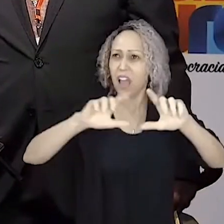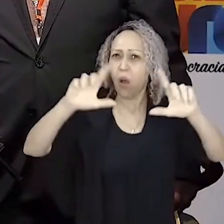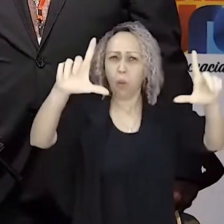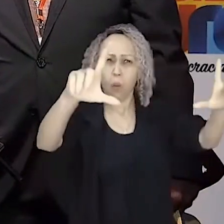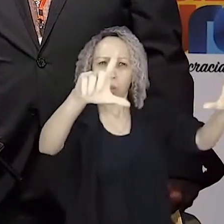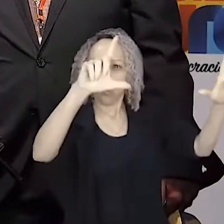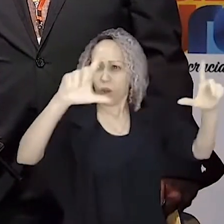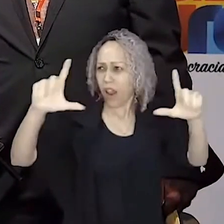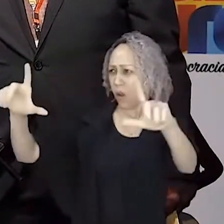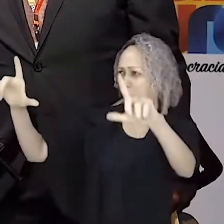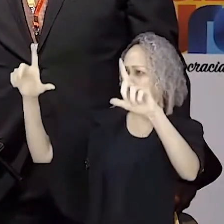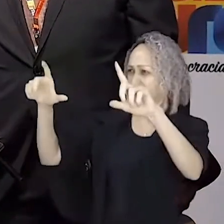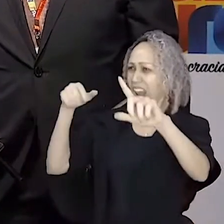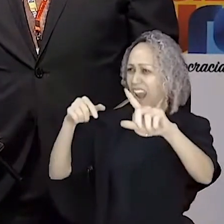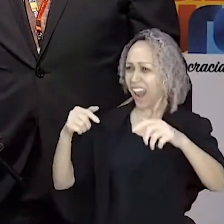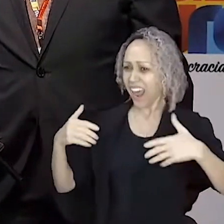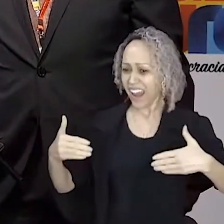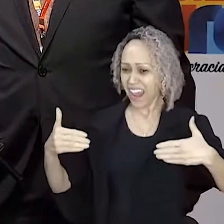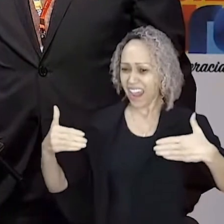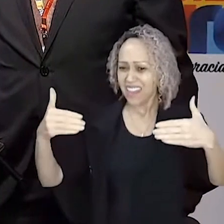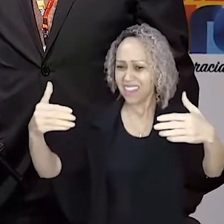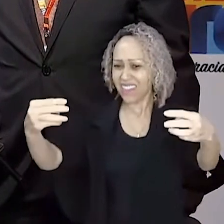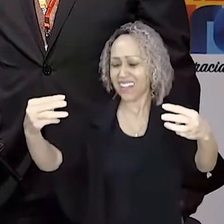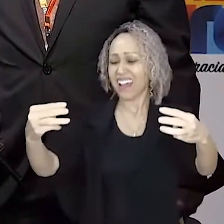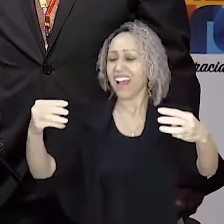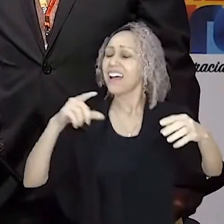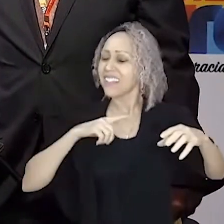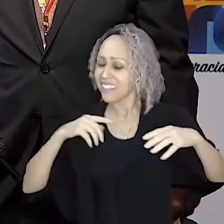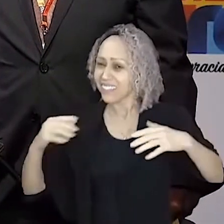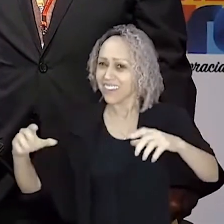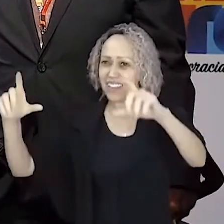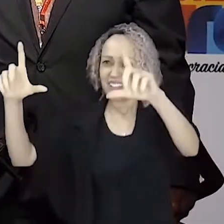estar, na Esplanada. Então, a gente